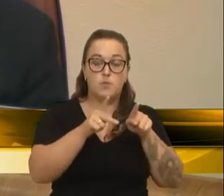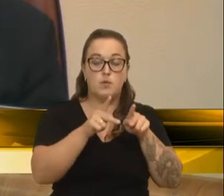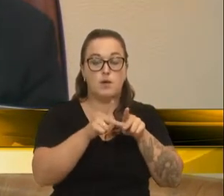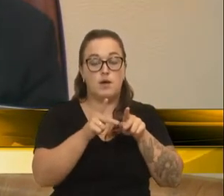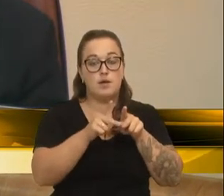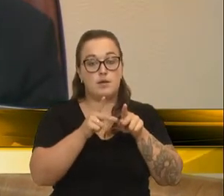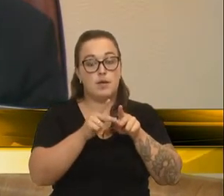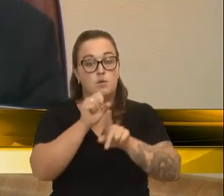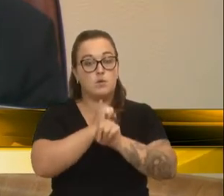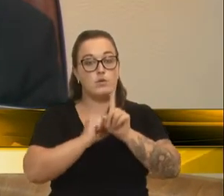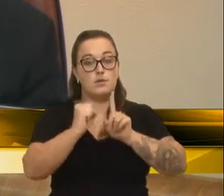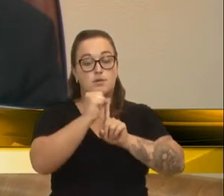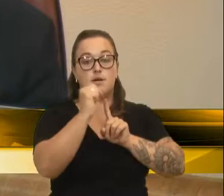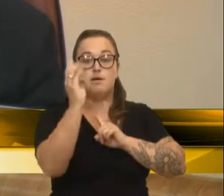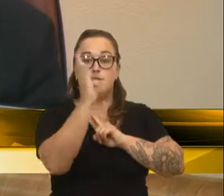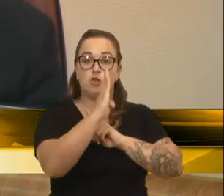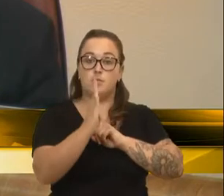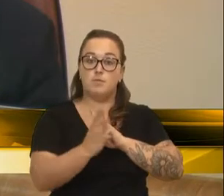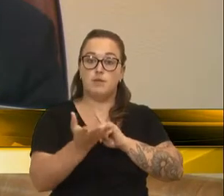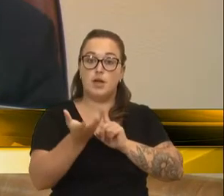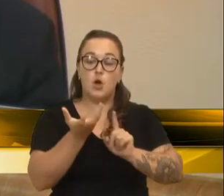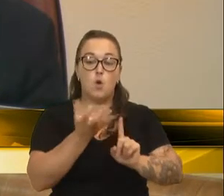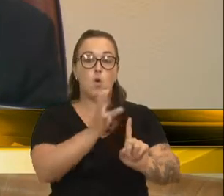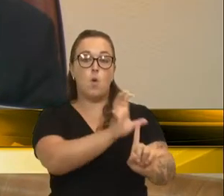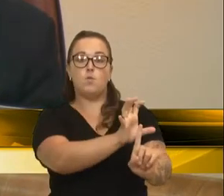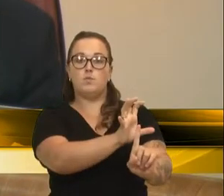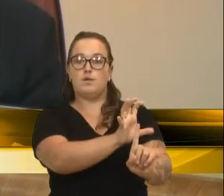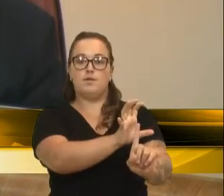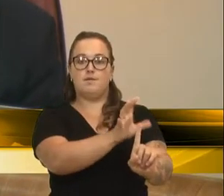a sociedade brasileira combate essa prática odiosa.